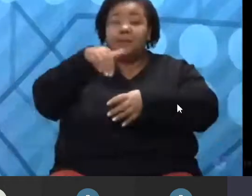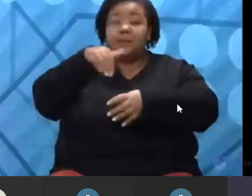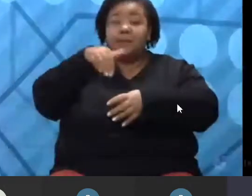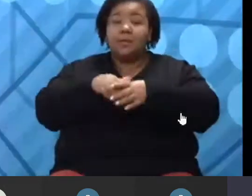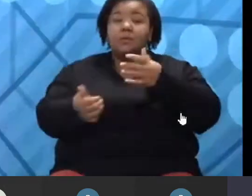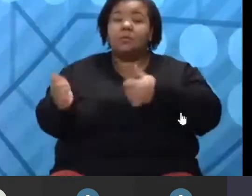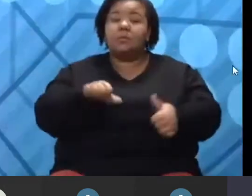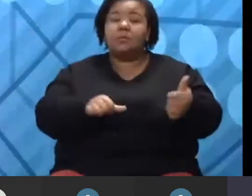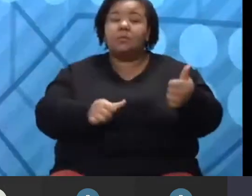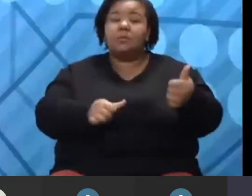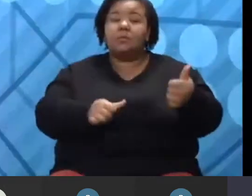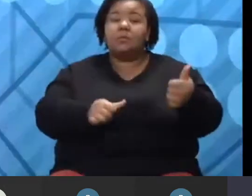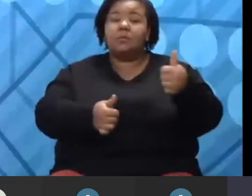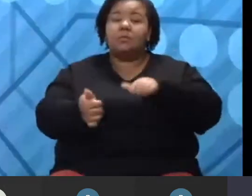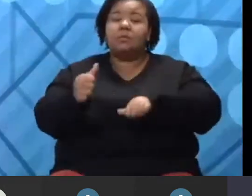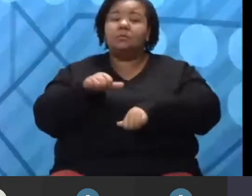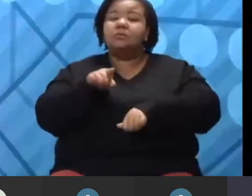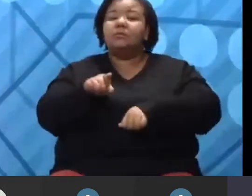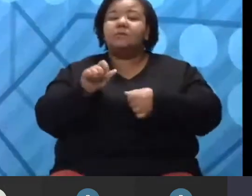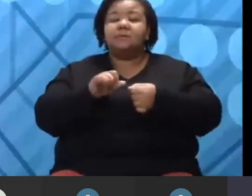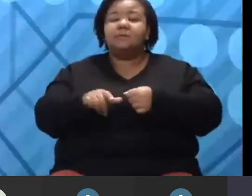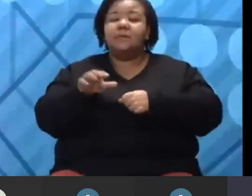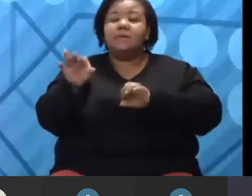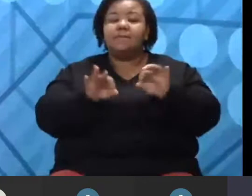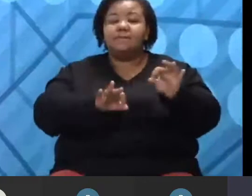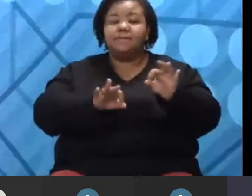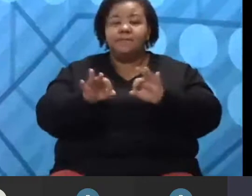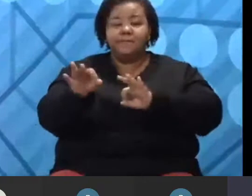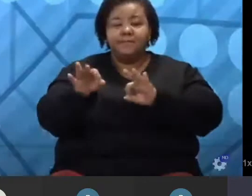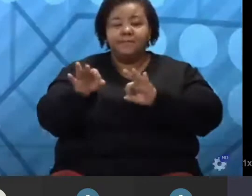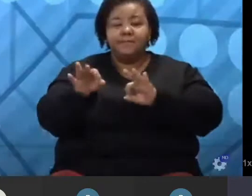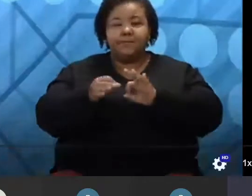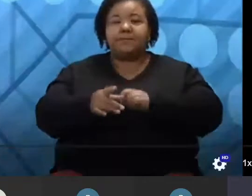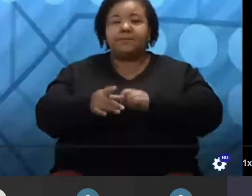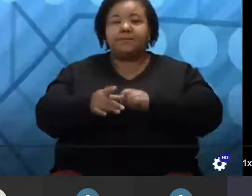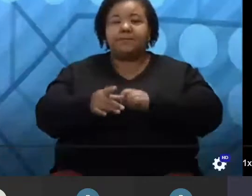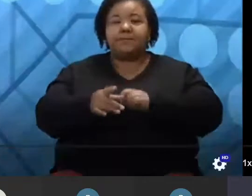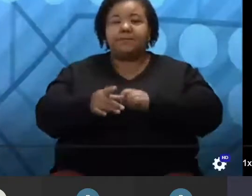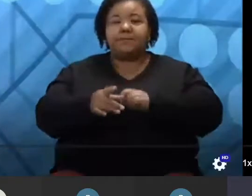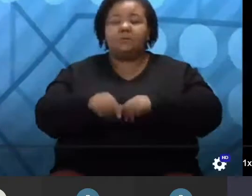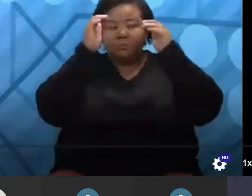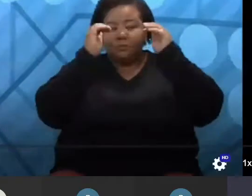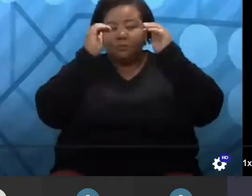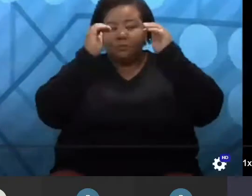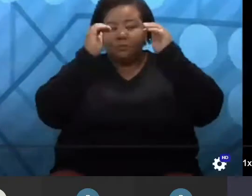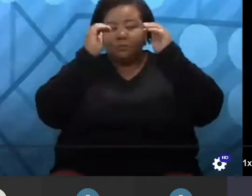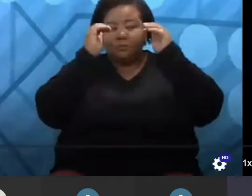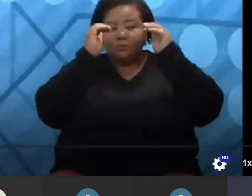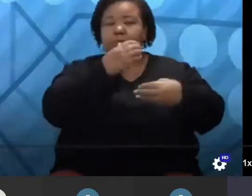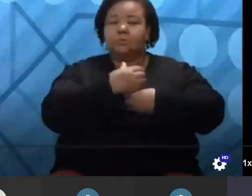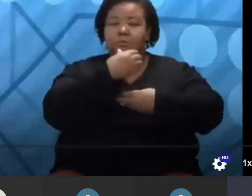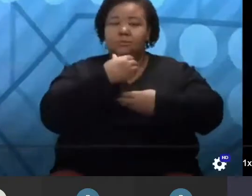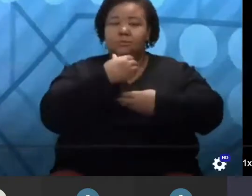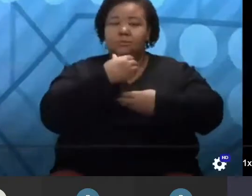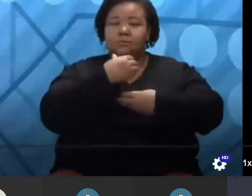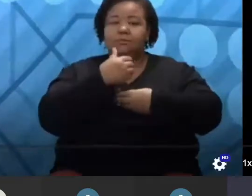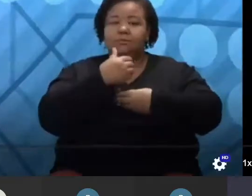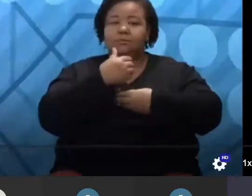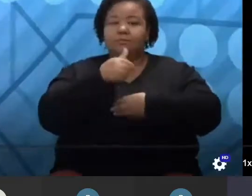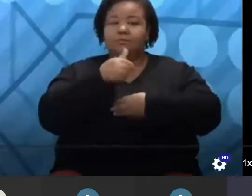cultura? Basicamente, você tem que seguir as recomendações e as orientações do fabricante. Por quê? Porque